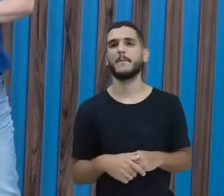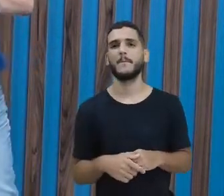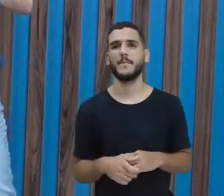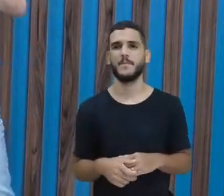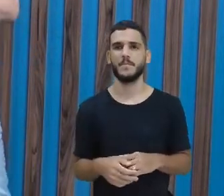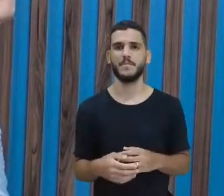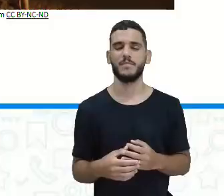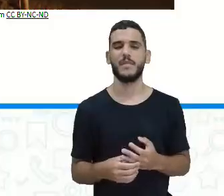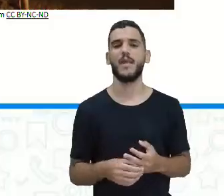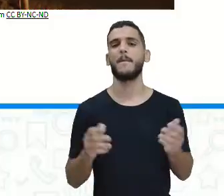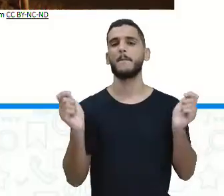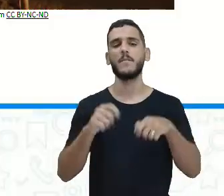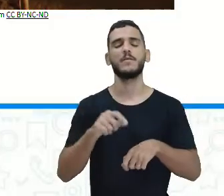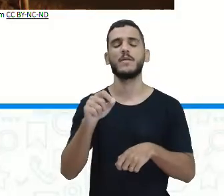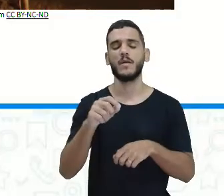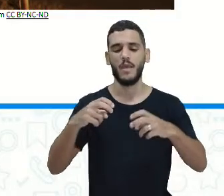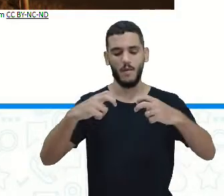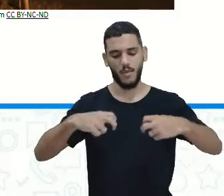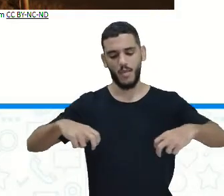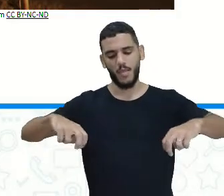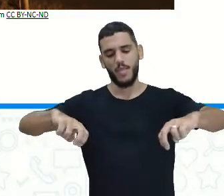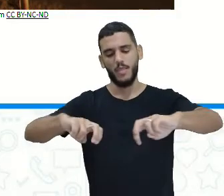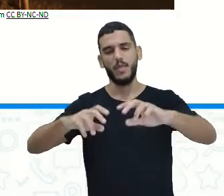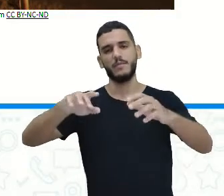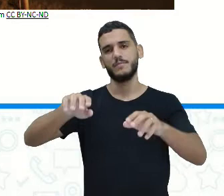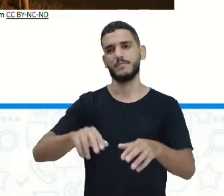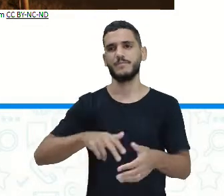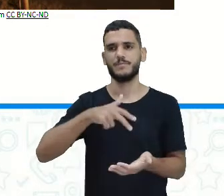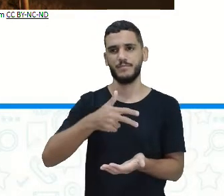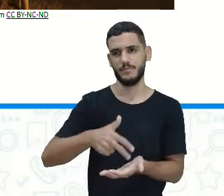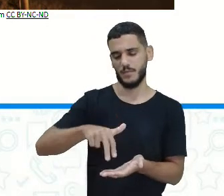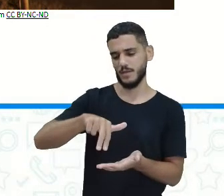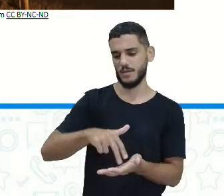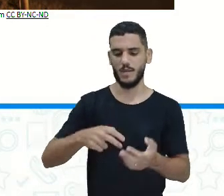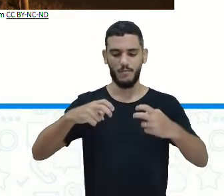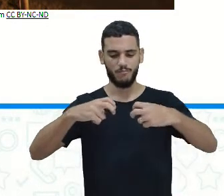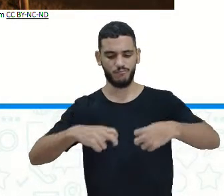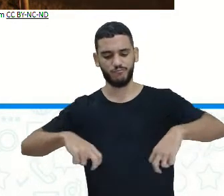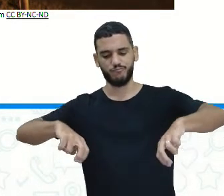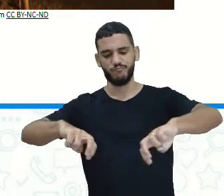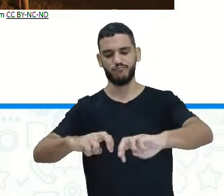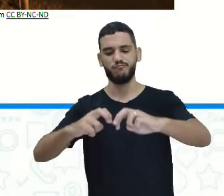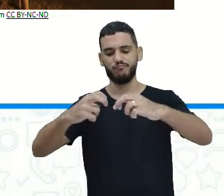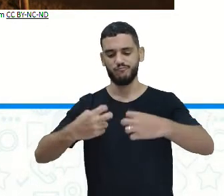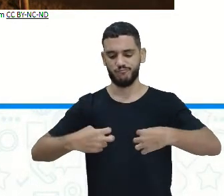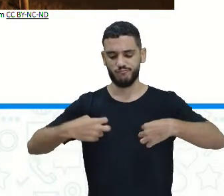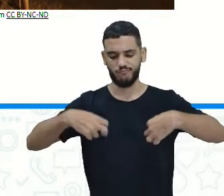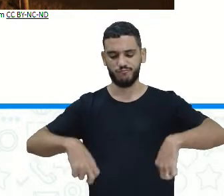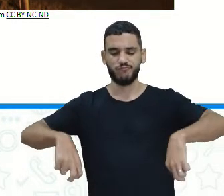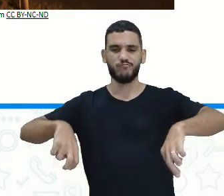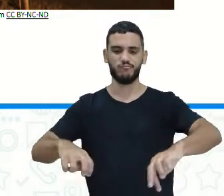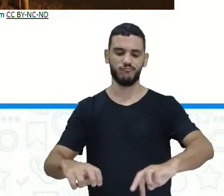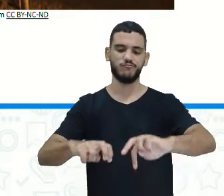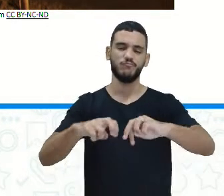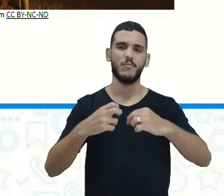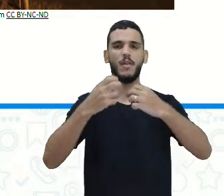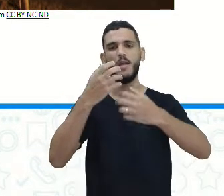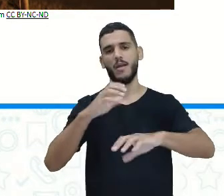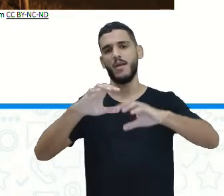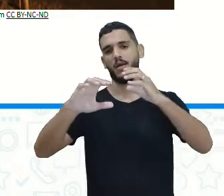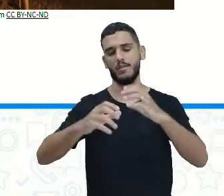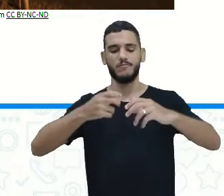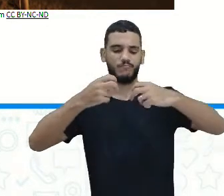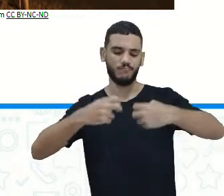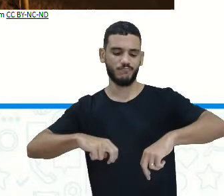aí, o que são as cantigas de roda? Cantigas de roda são músicas muito antigas, né? Provavelmente tiveram origem nas cantigas de